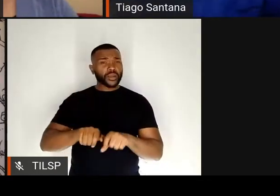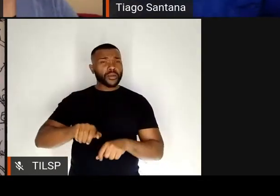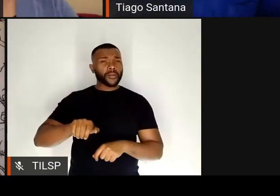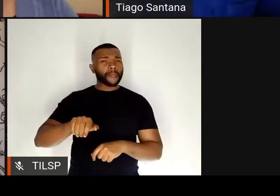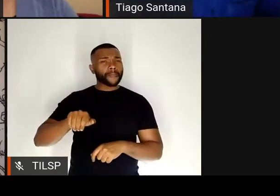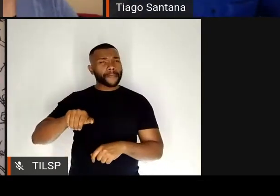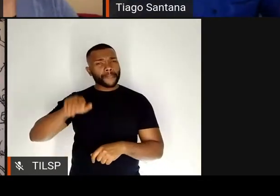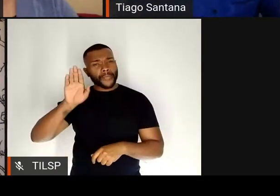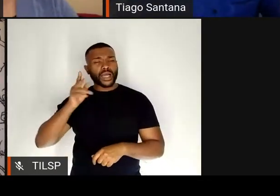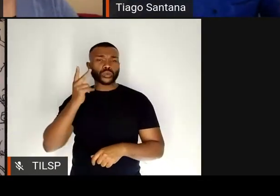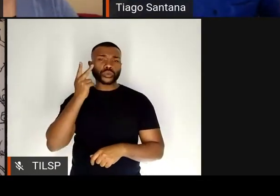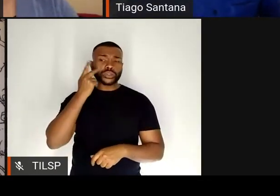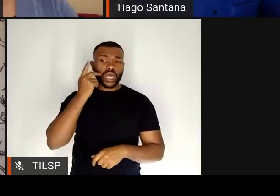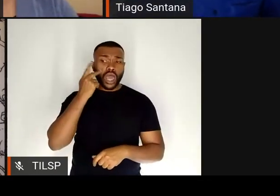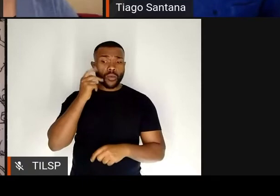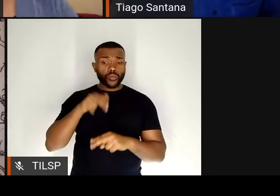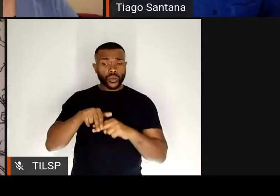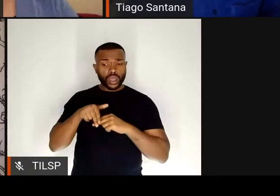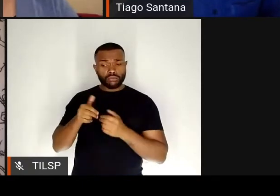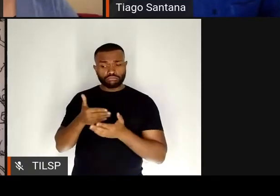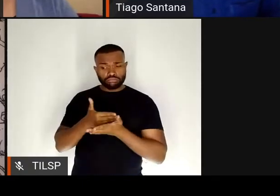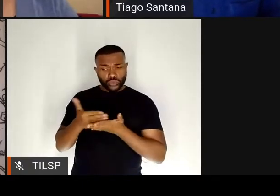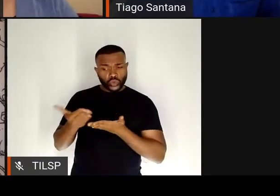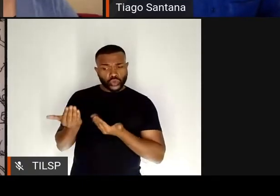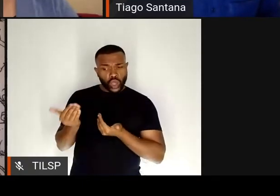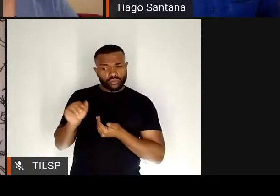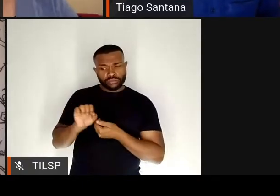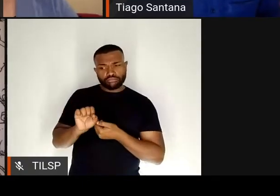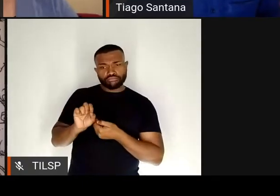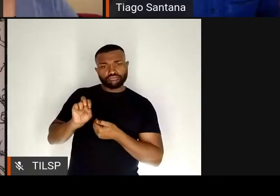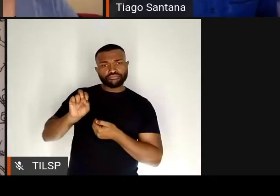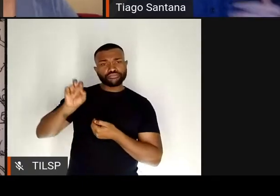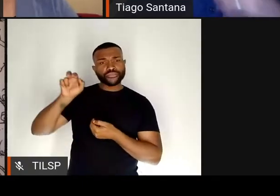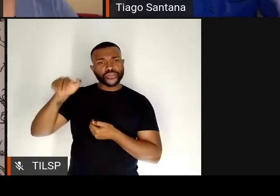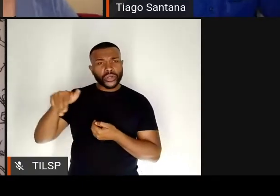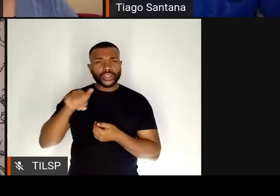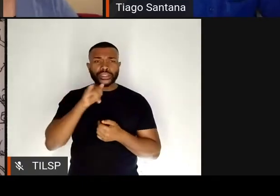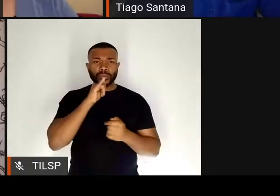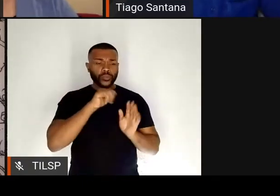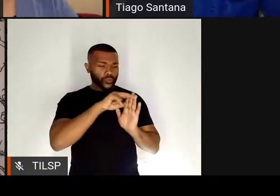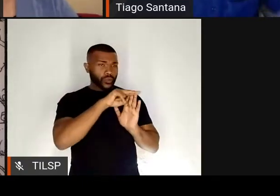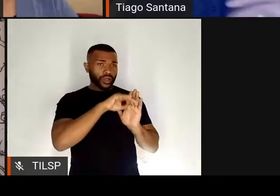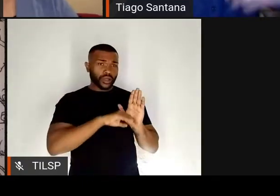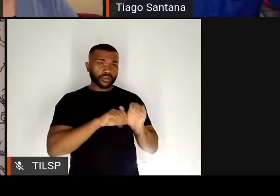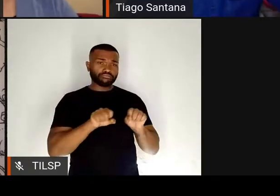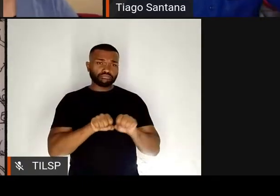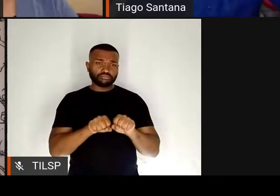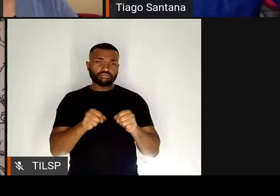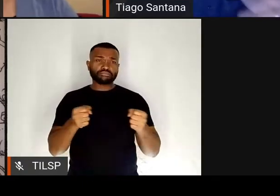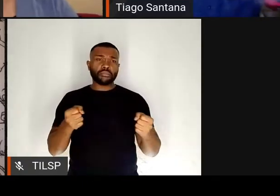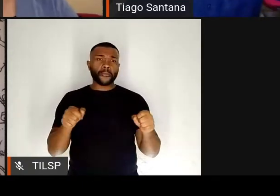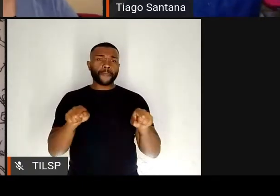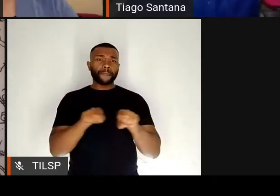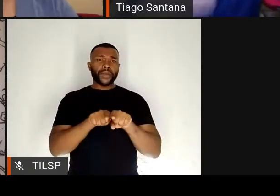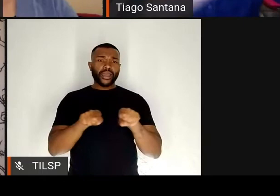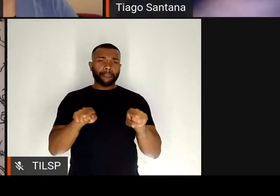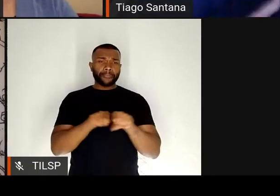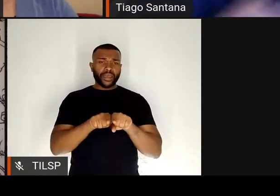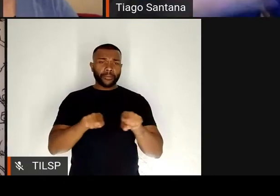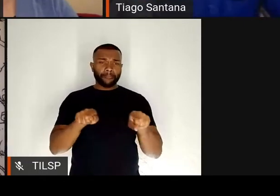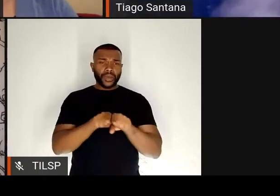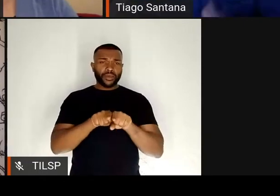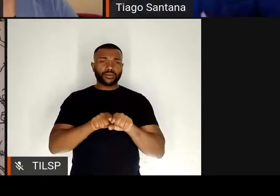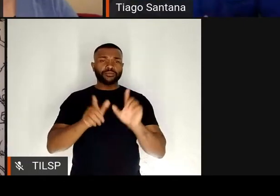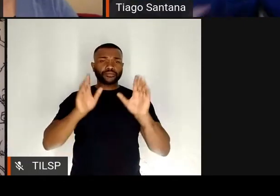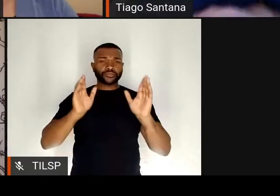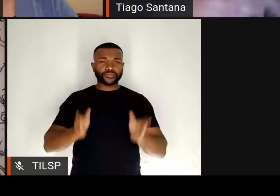saiu daqui muito cedo, mas é aquela coisa de quebrou regras, né? Um cara que realmente estava para além do seu tempo, ele quebrou regras quando ele usou